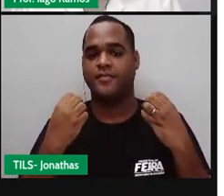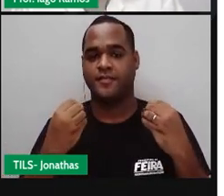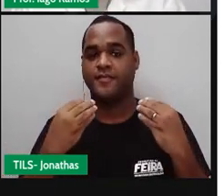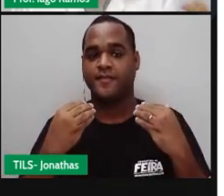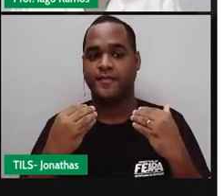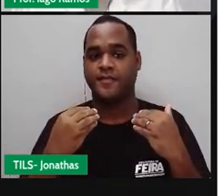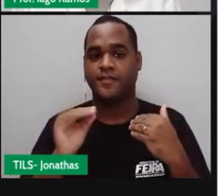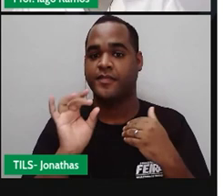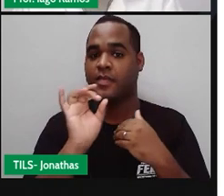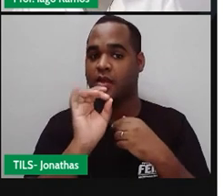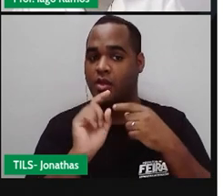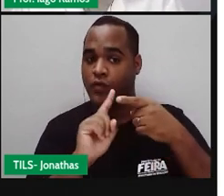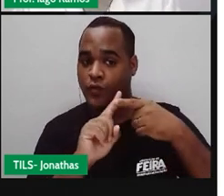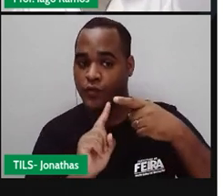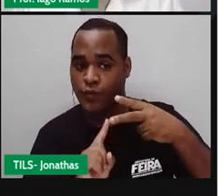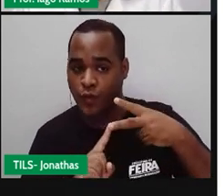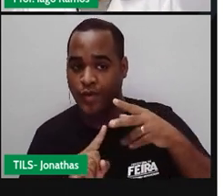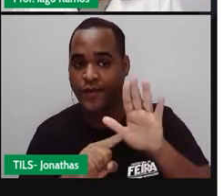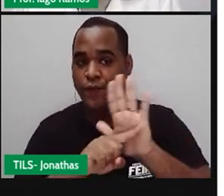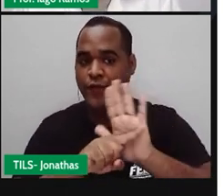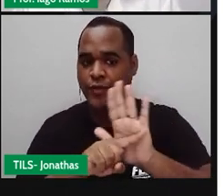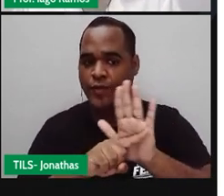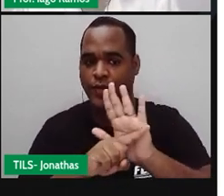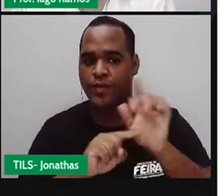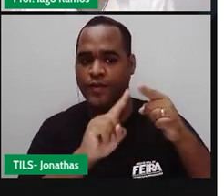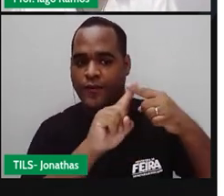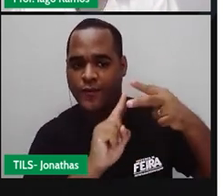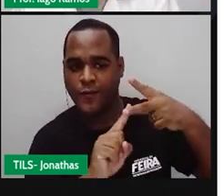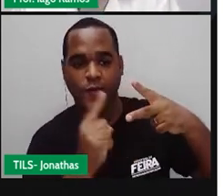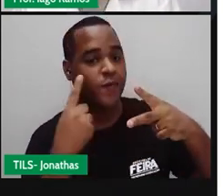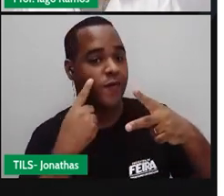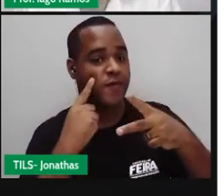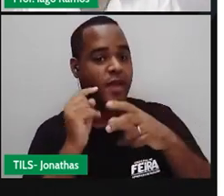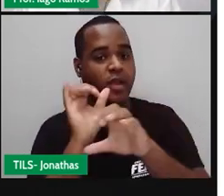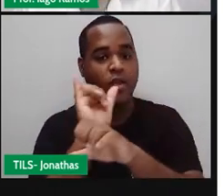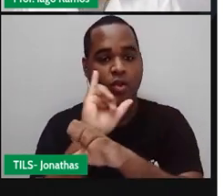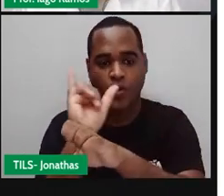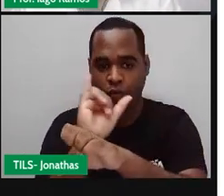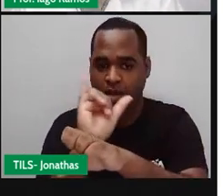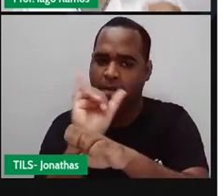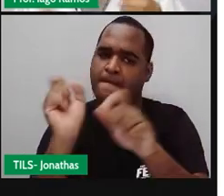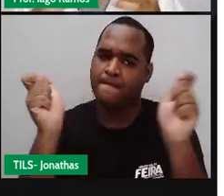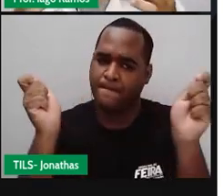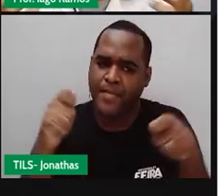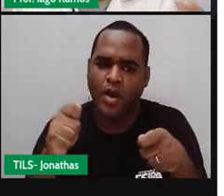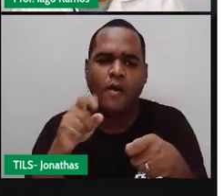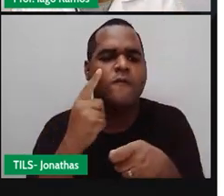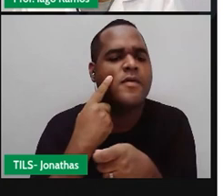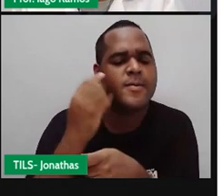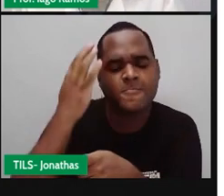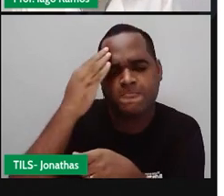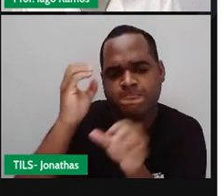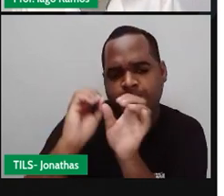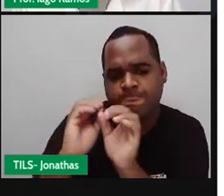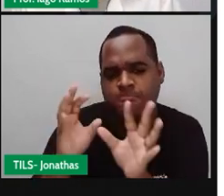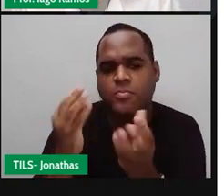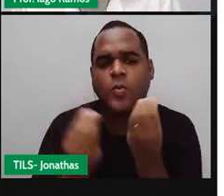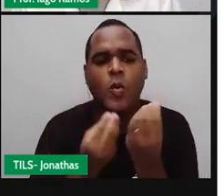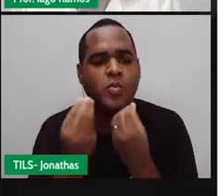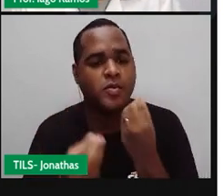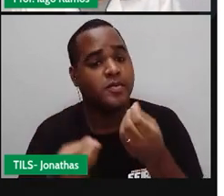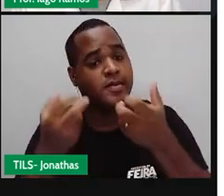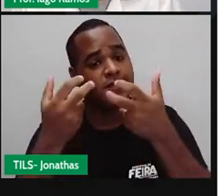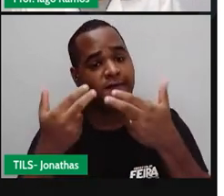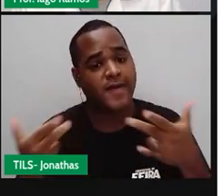links São dois vídeos que eu estou sugerindo que você possa acessar Depois dessa aula para você entender melhor um